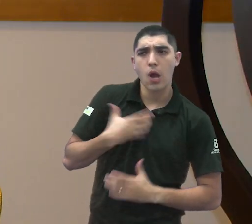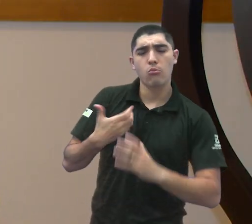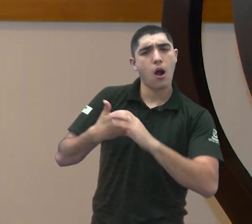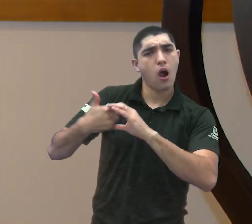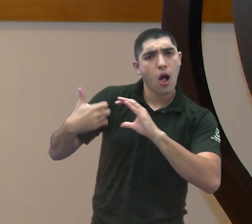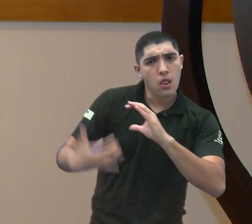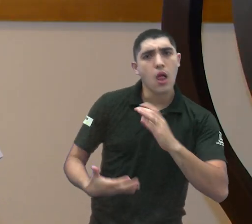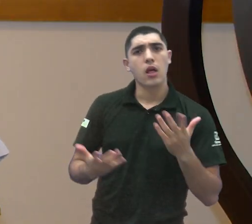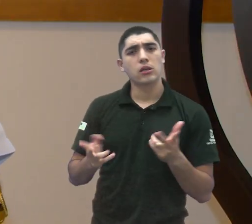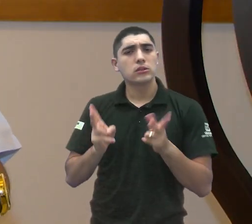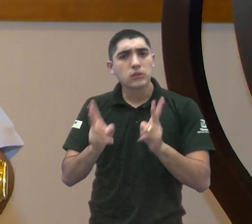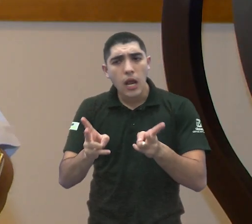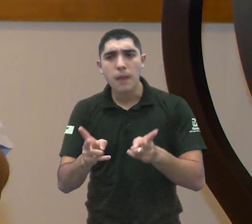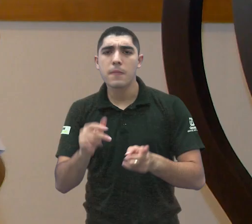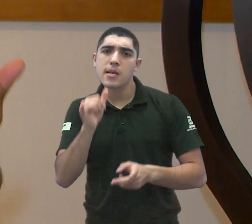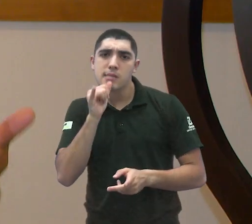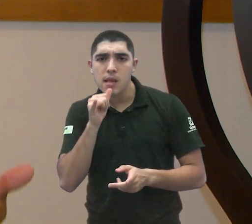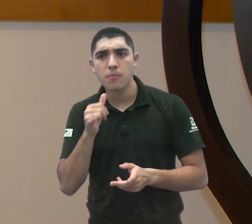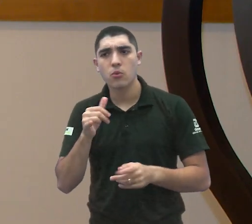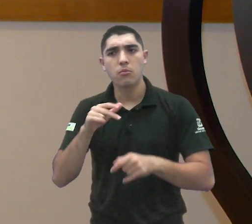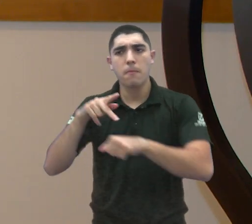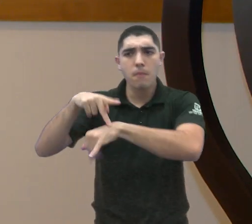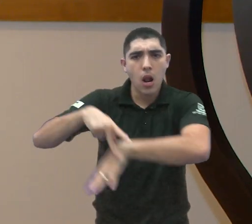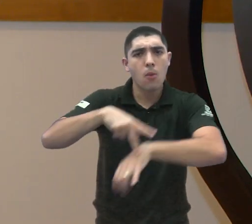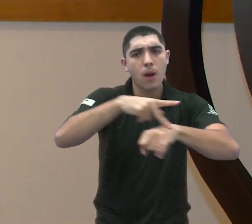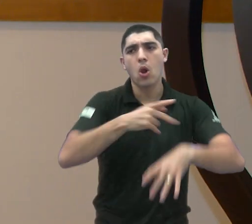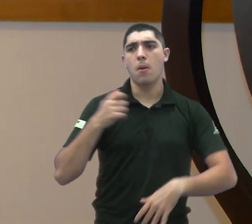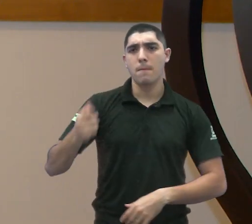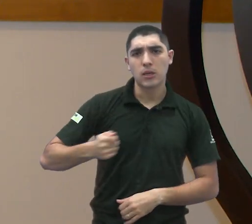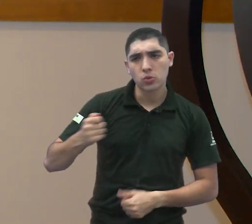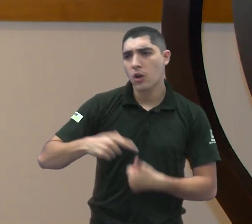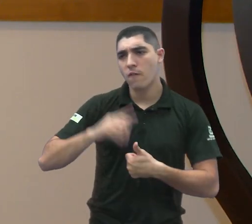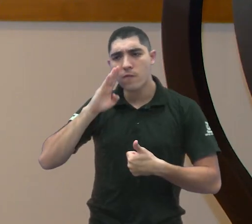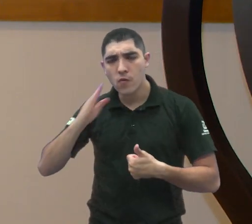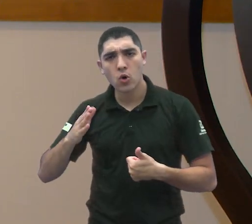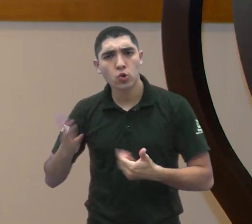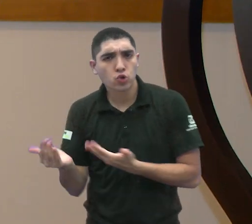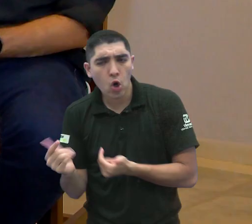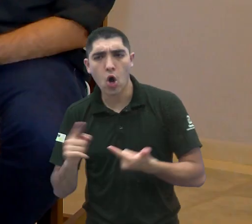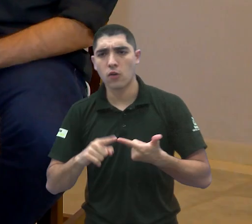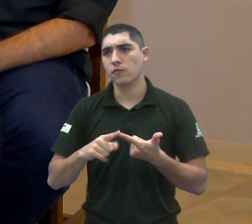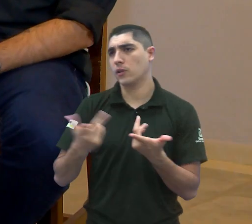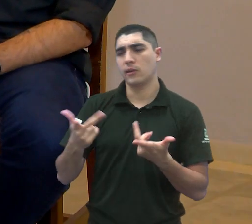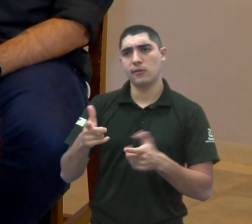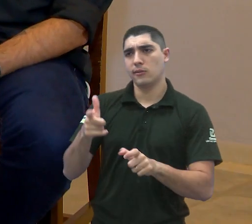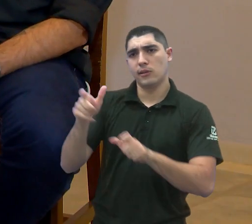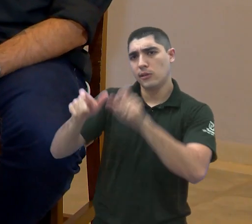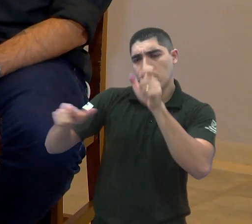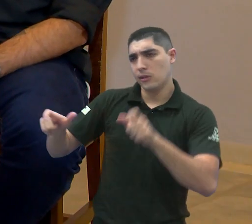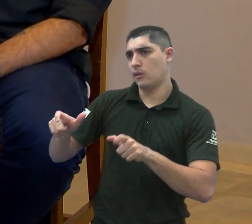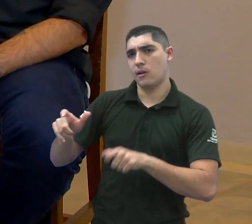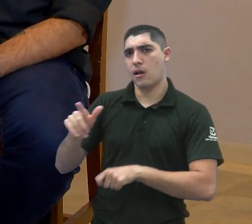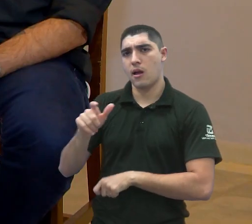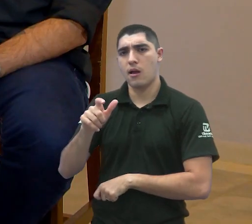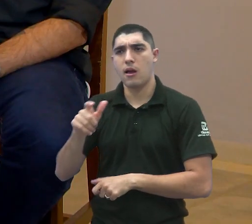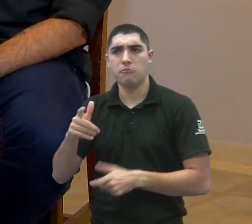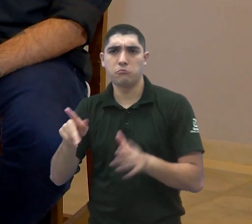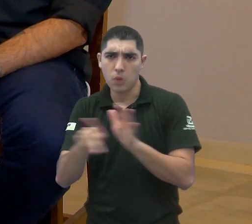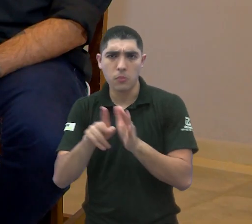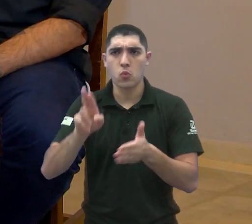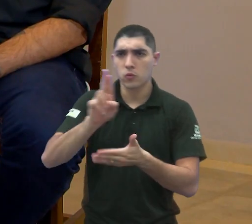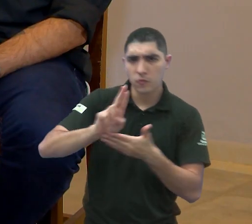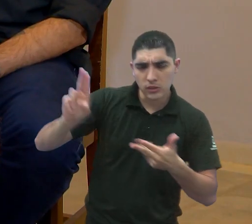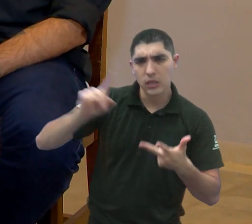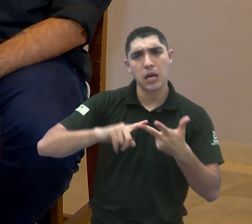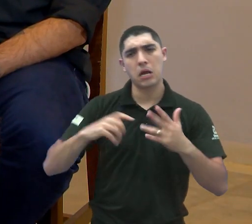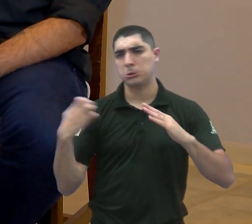nossas características que pedem as demandas pastorais, né? Juventude, universitários,